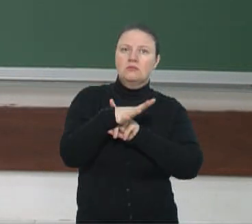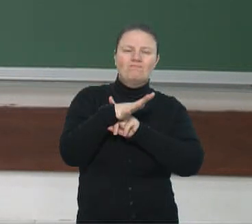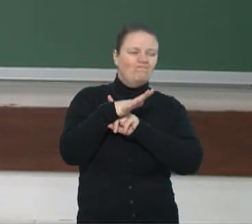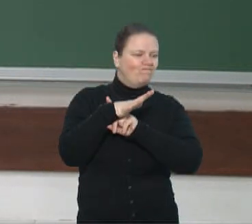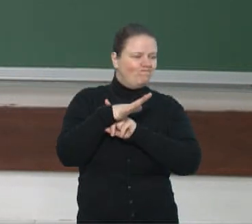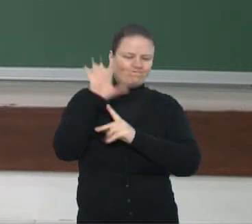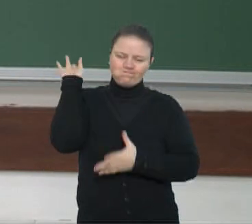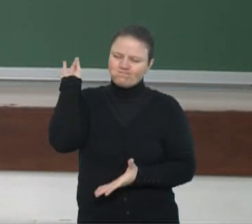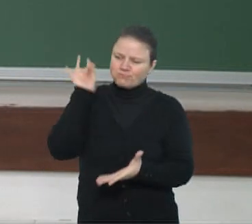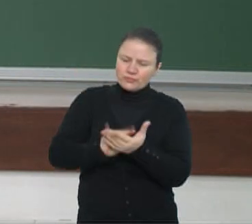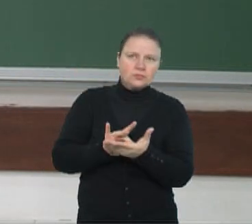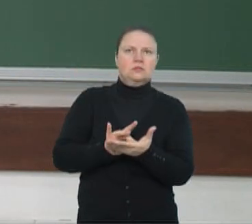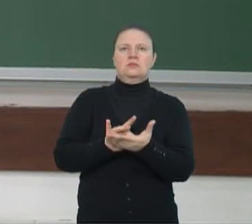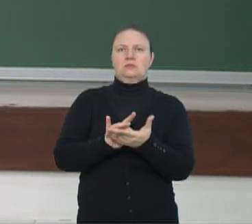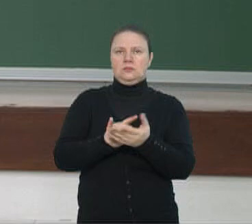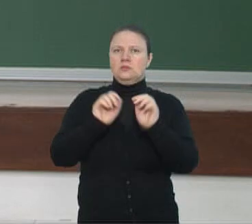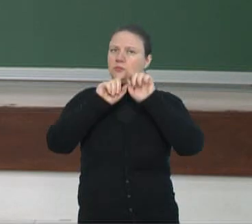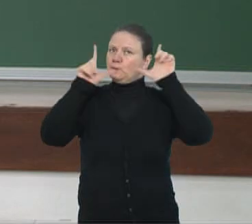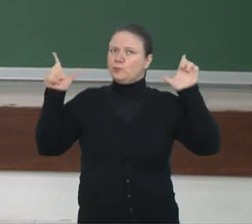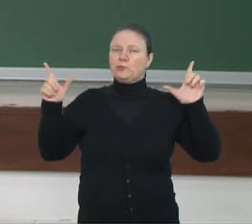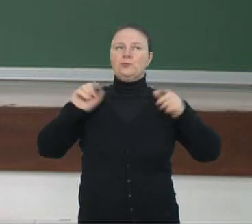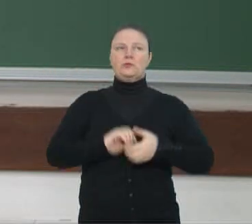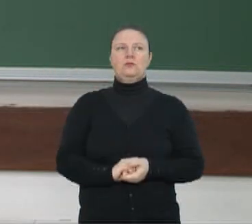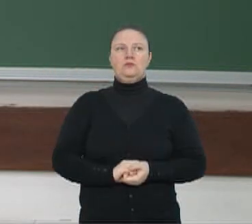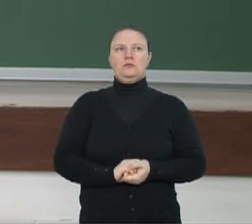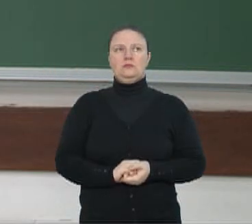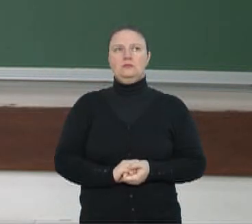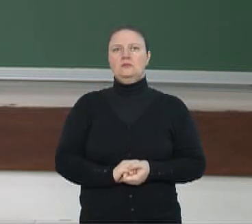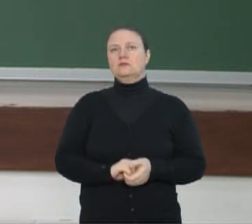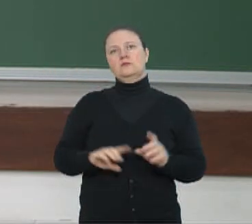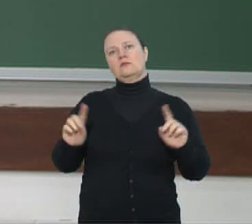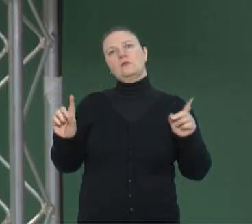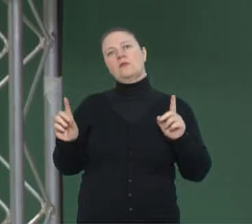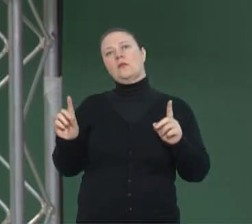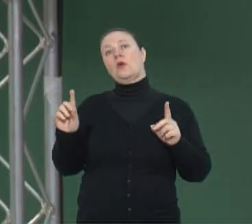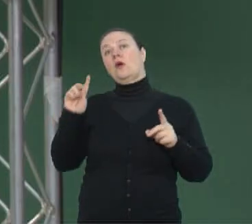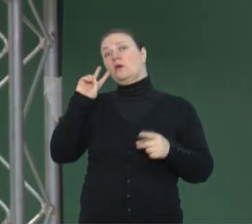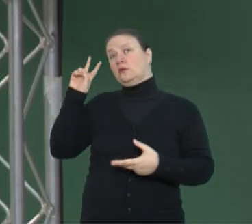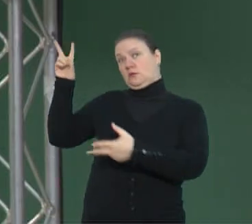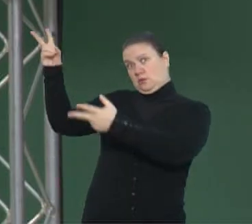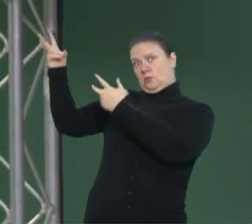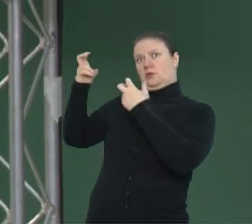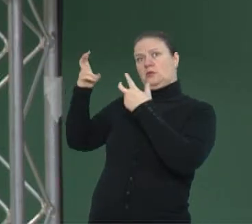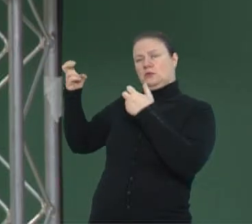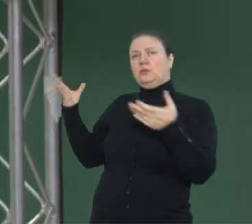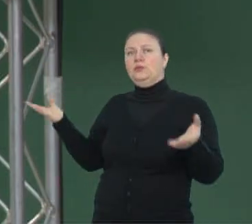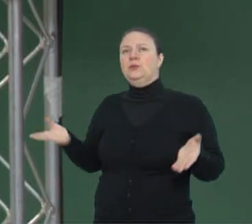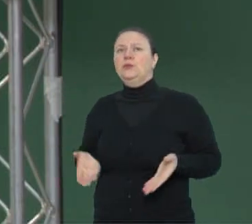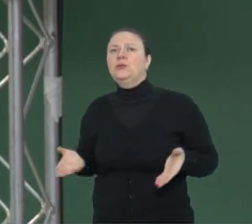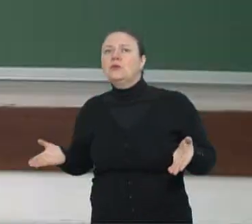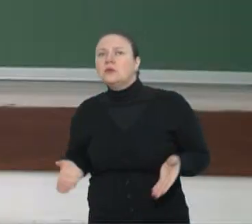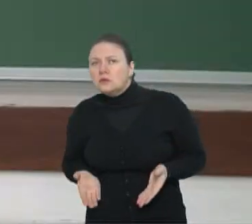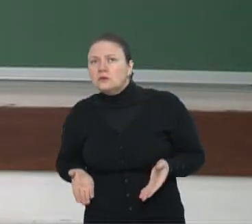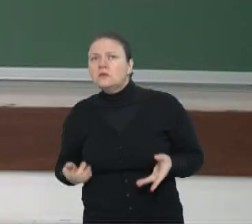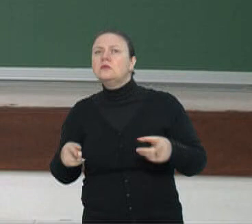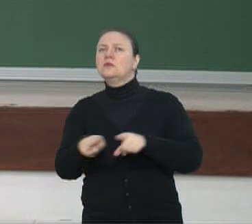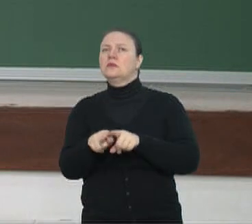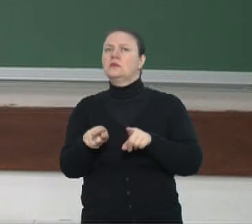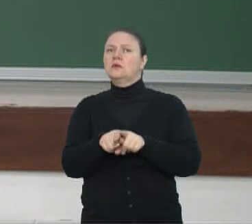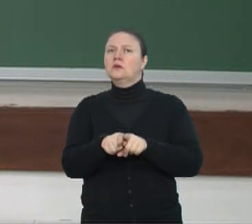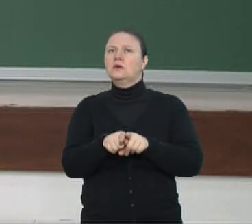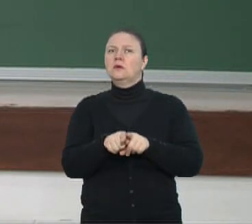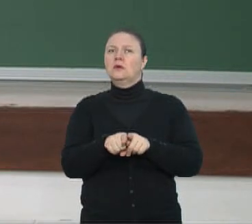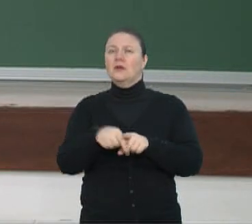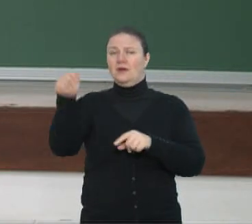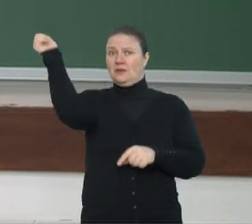cidades industriais inglesas. E não é uma situação assim que a gente vê com muita diferença hoje em dia, não. Essa situação ali pode ser uma novidade, mas